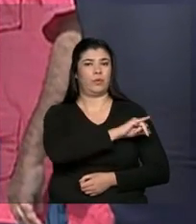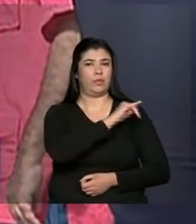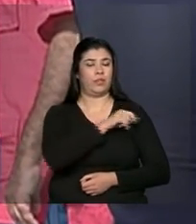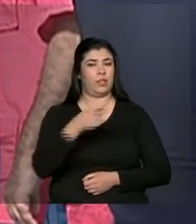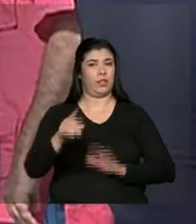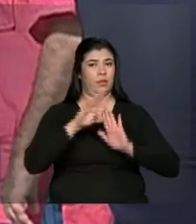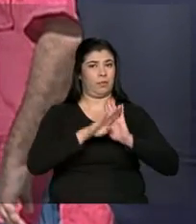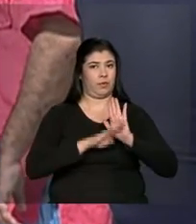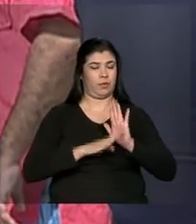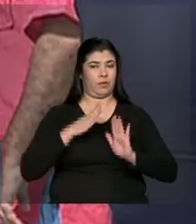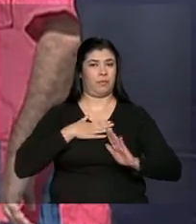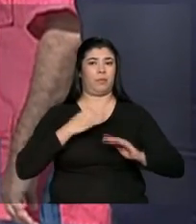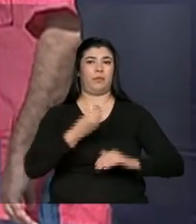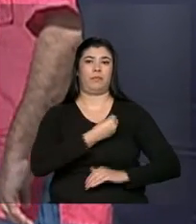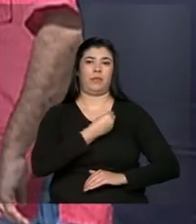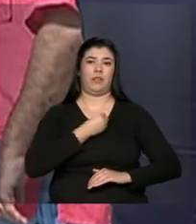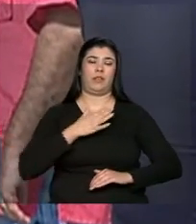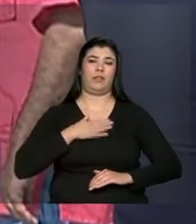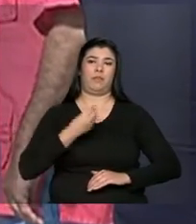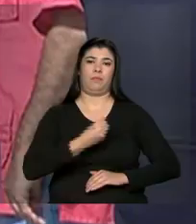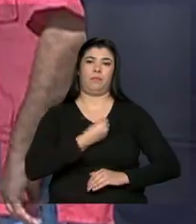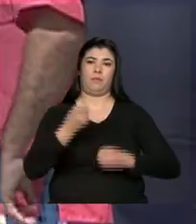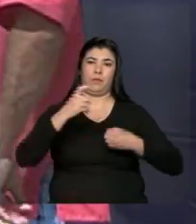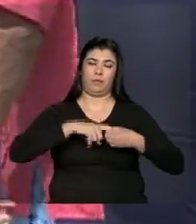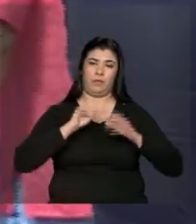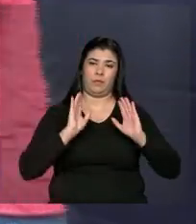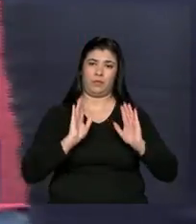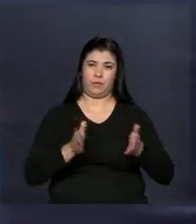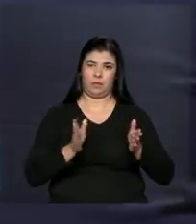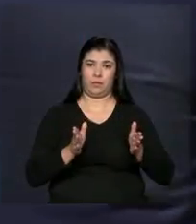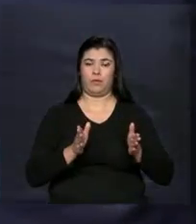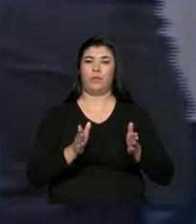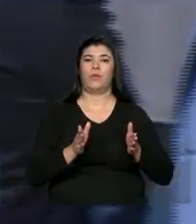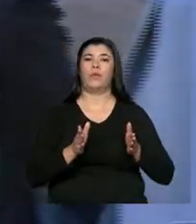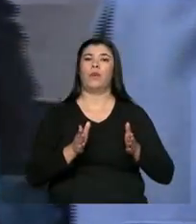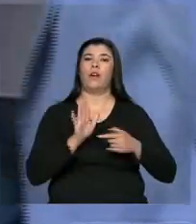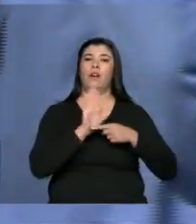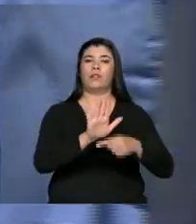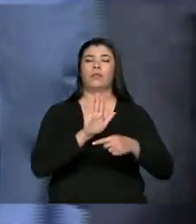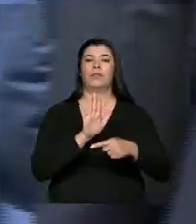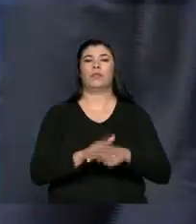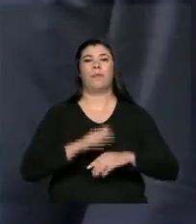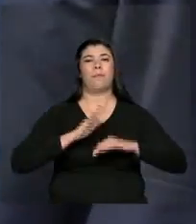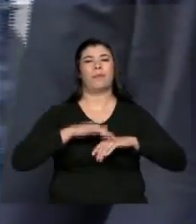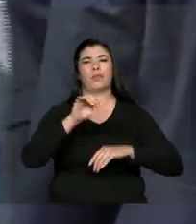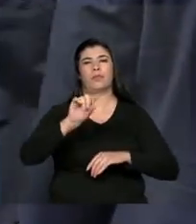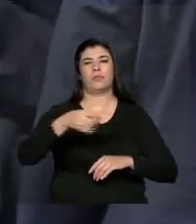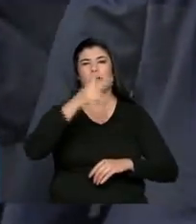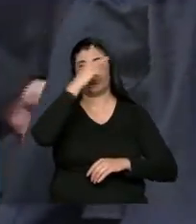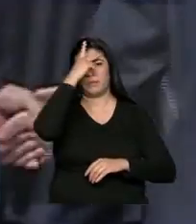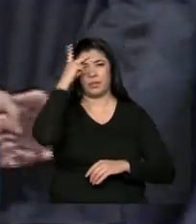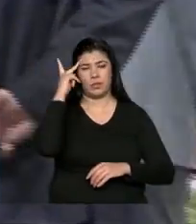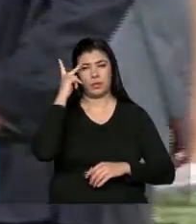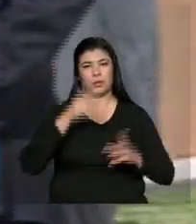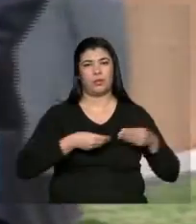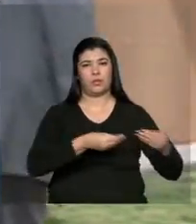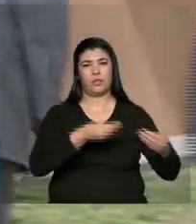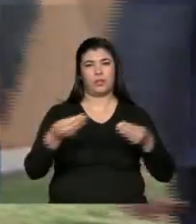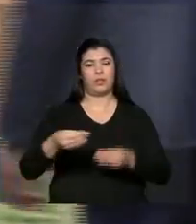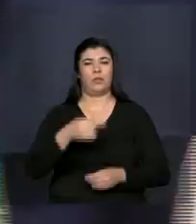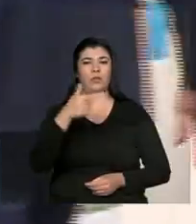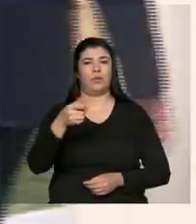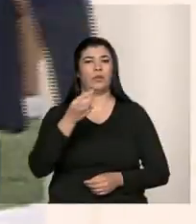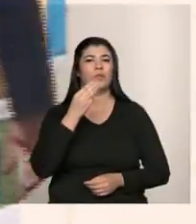minha casa minha vida já beneficiou mais de 9 milhões de pessoas com a entrega de dois milhões e trezentos